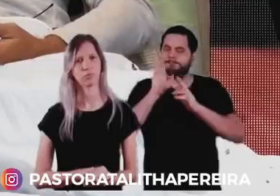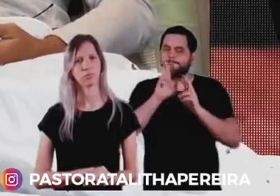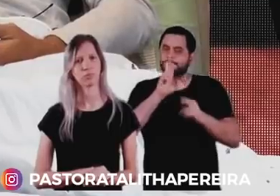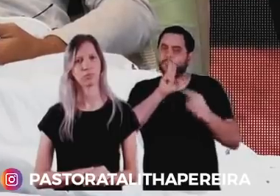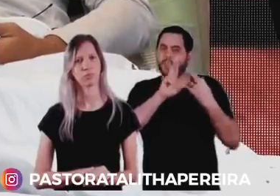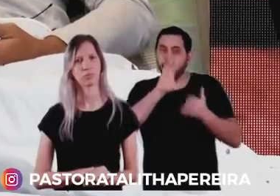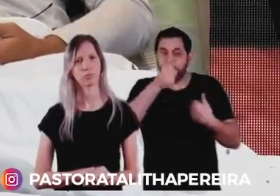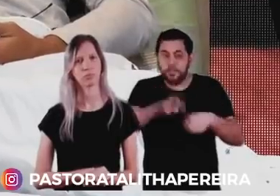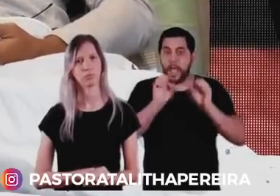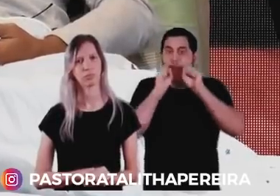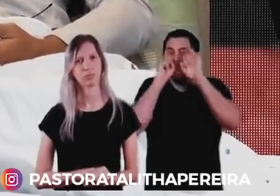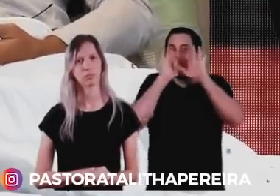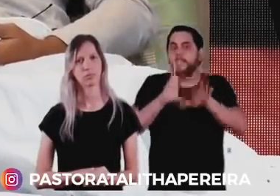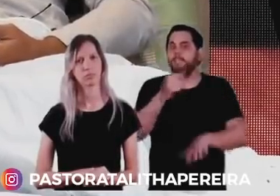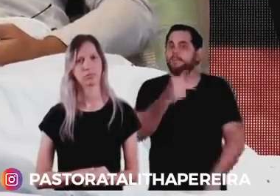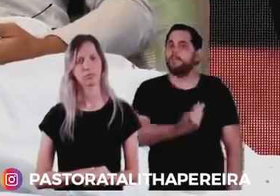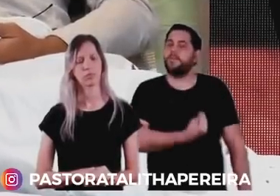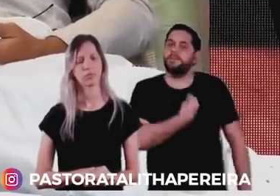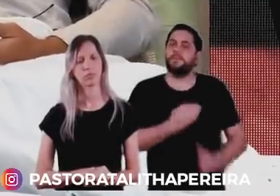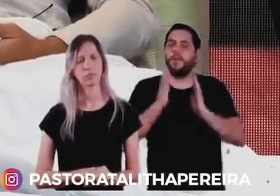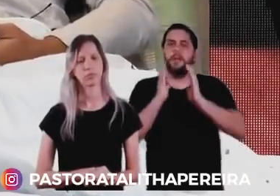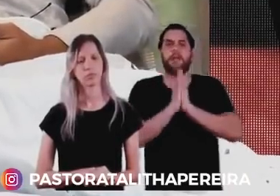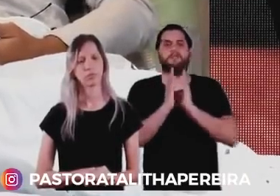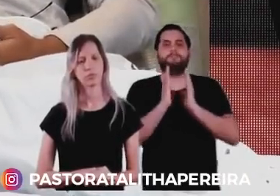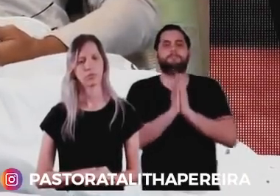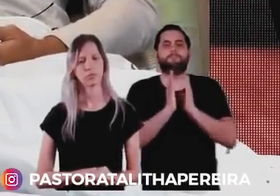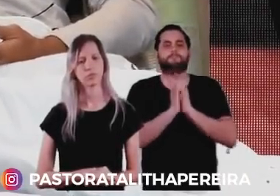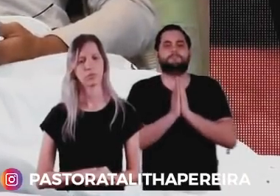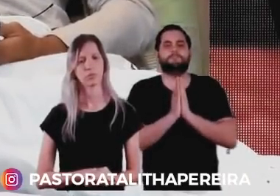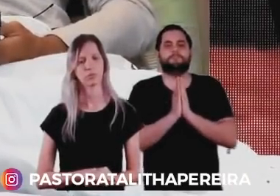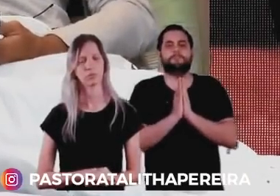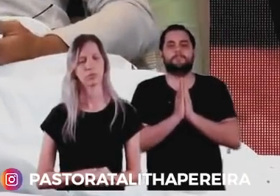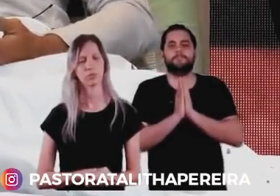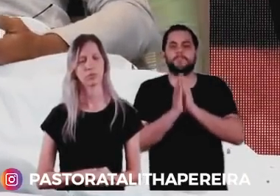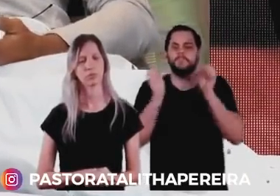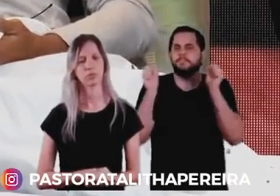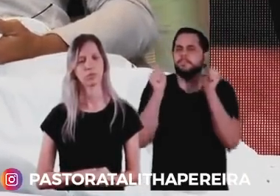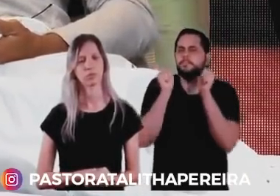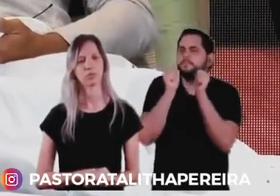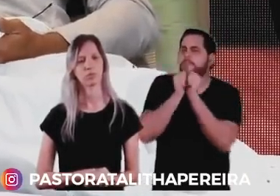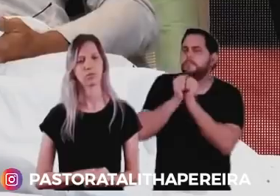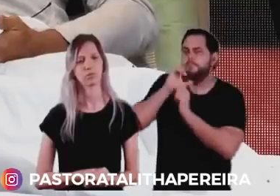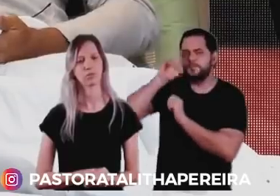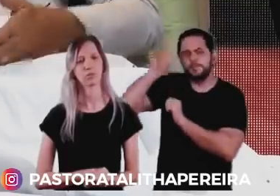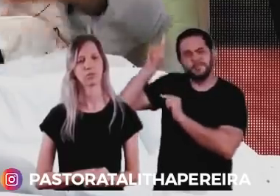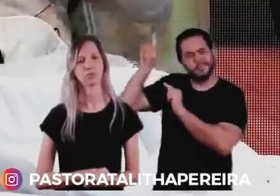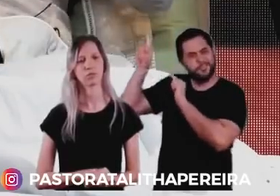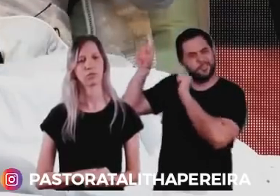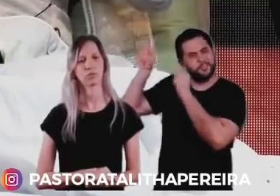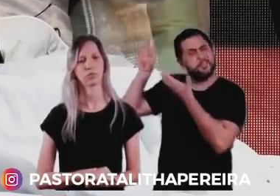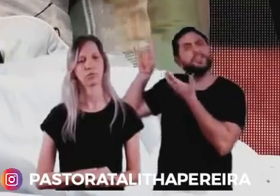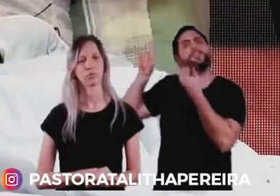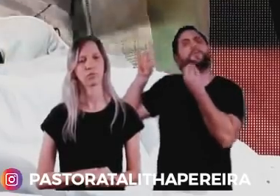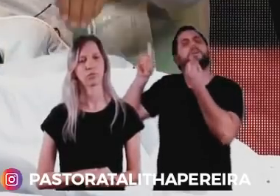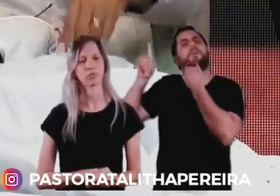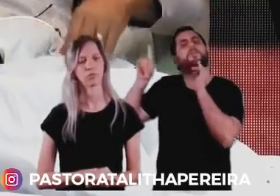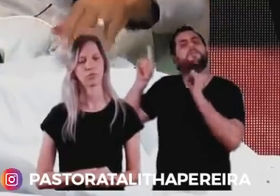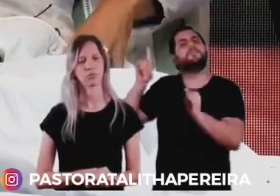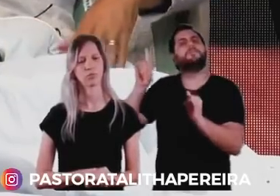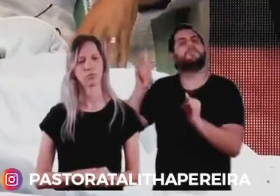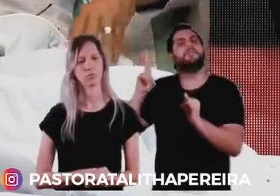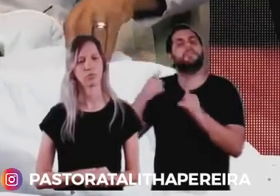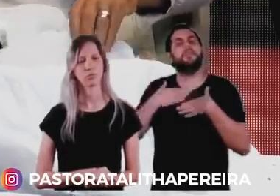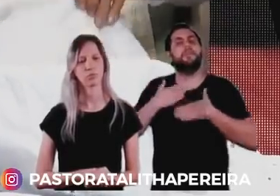local de bênção, um local de oração, um local onde a gente se aproxima mais de Deus. E o que falar dos